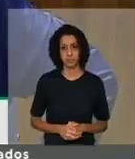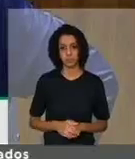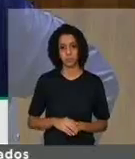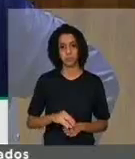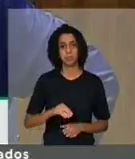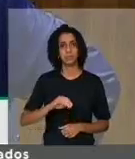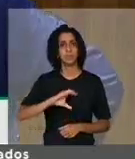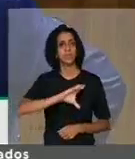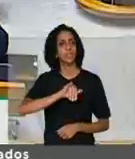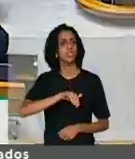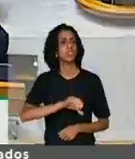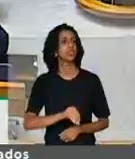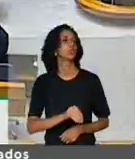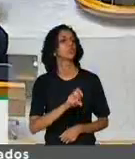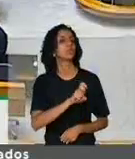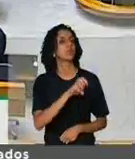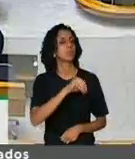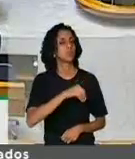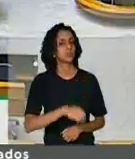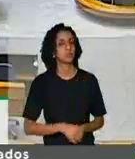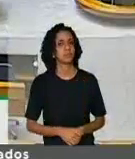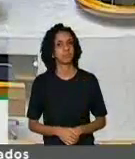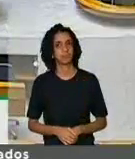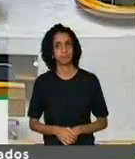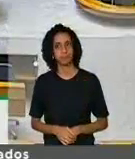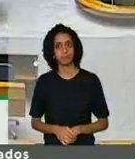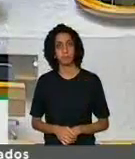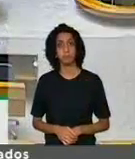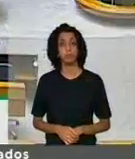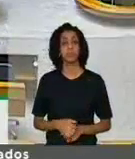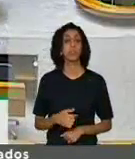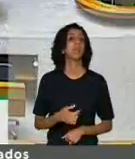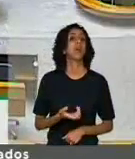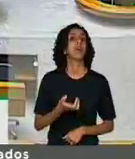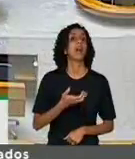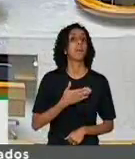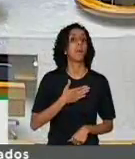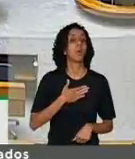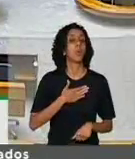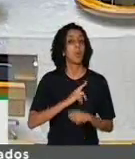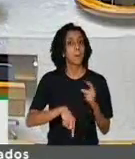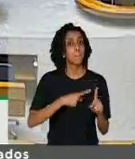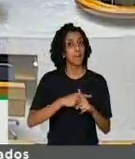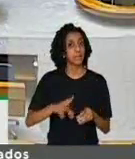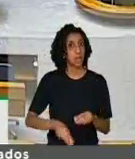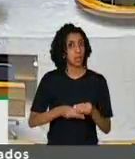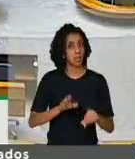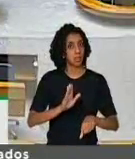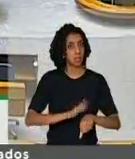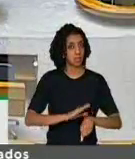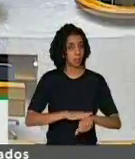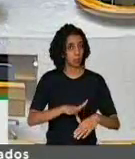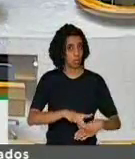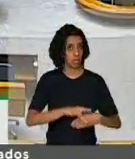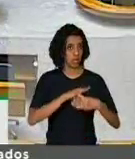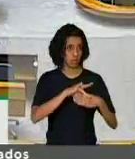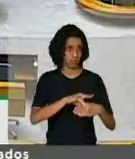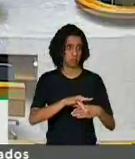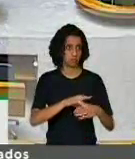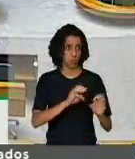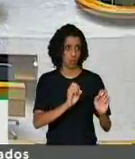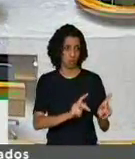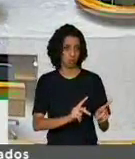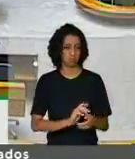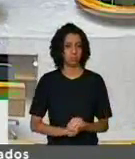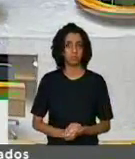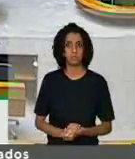Delegar, 5 minutos. Presidente, peço para incorporar meu tempo de líder como pedido solicitado pelo líder Ivan Valente. Eu sou vice-líder.